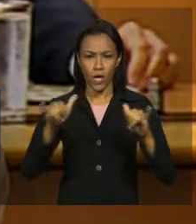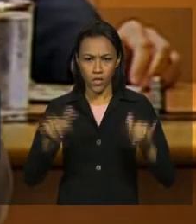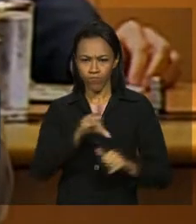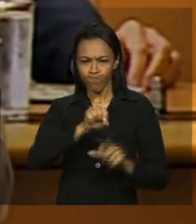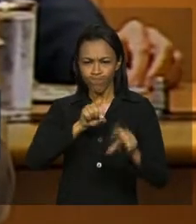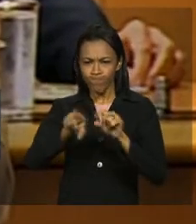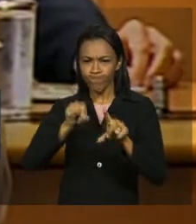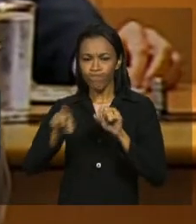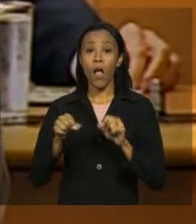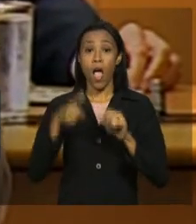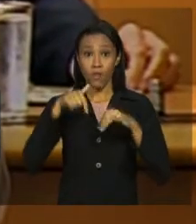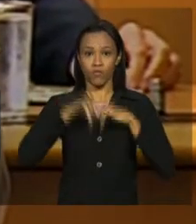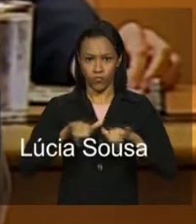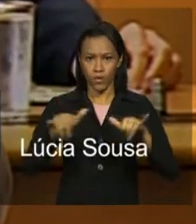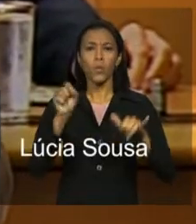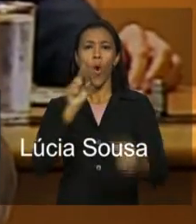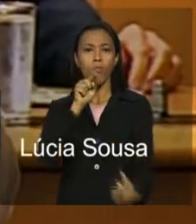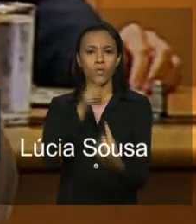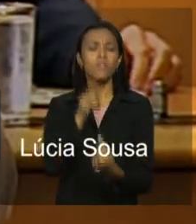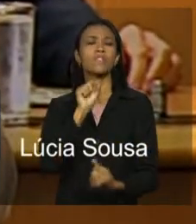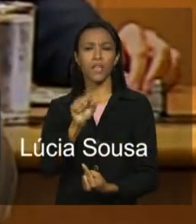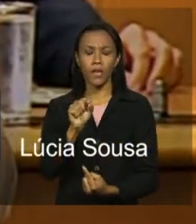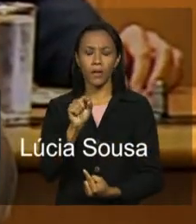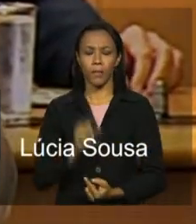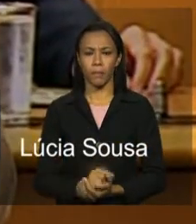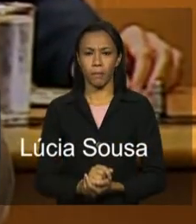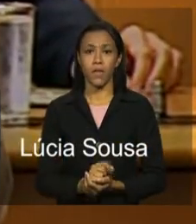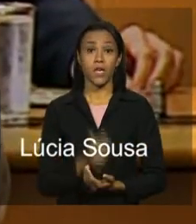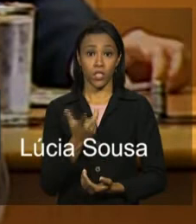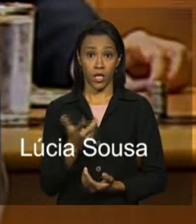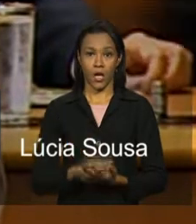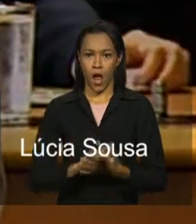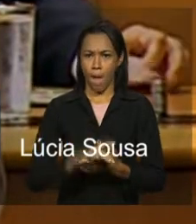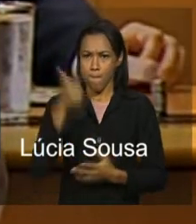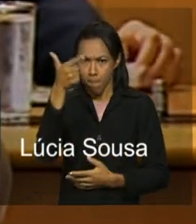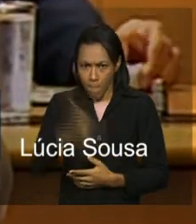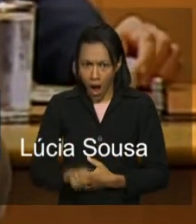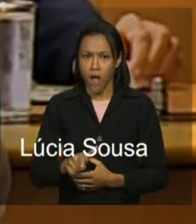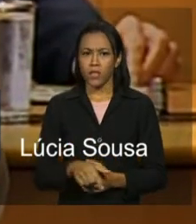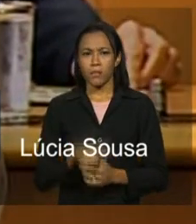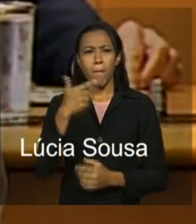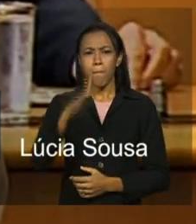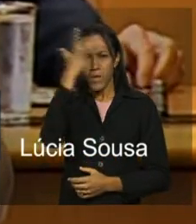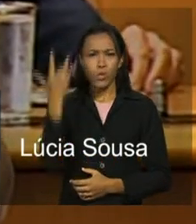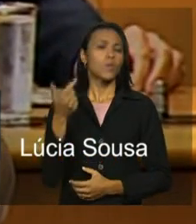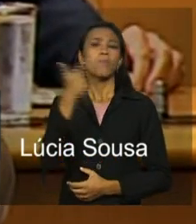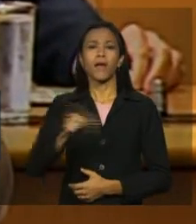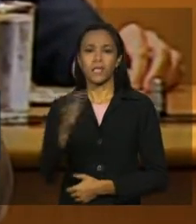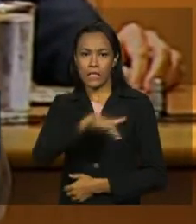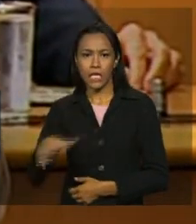seletiva essa campanha tem o objetivo de fazer com que aumentem os as nossas coberturas vacinais